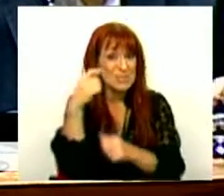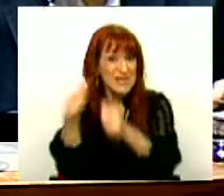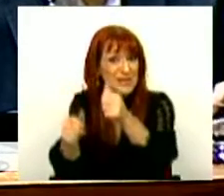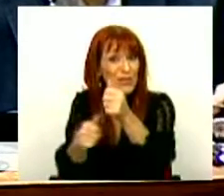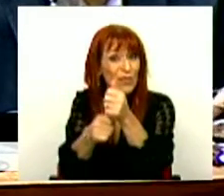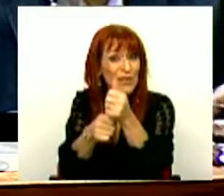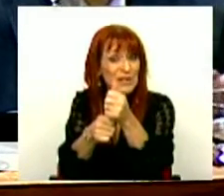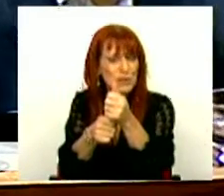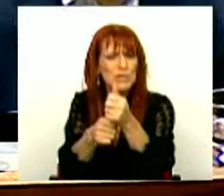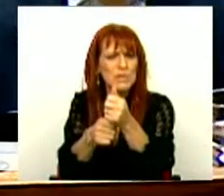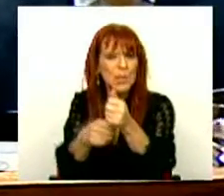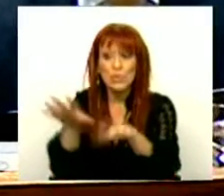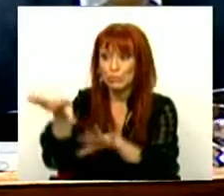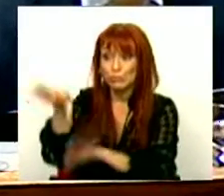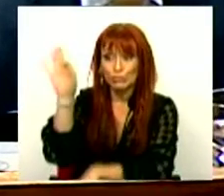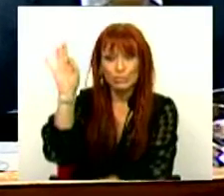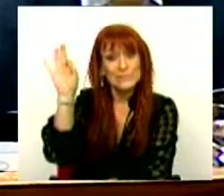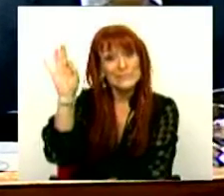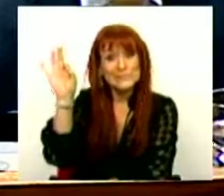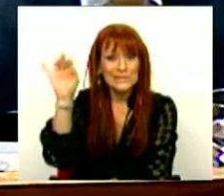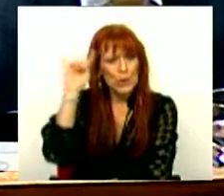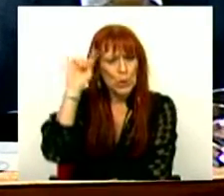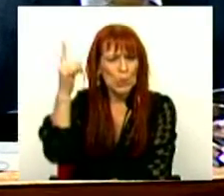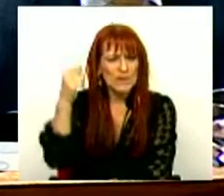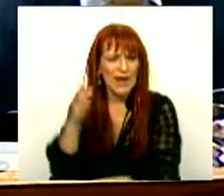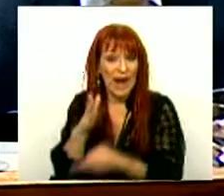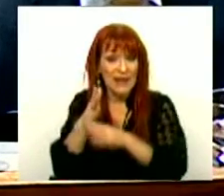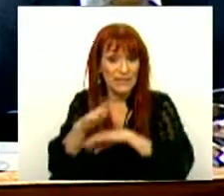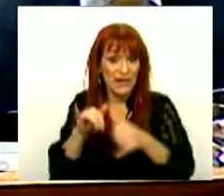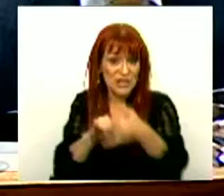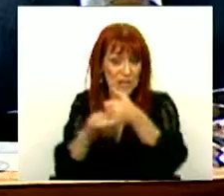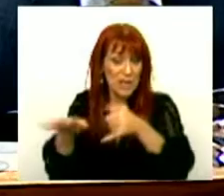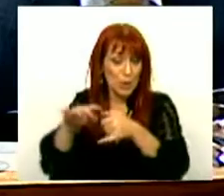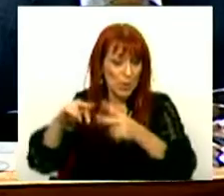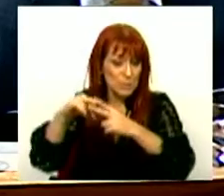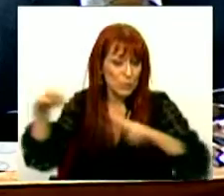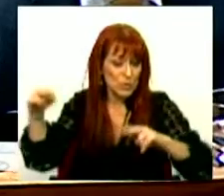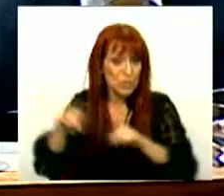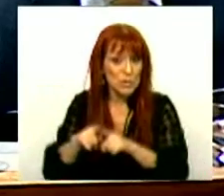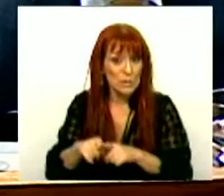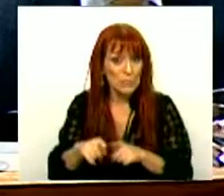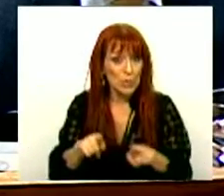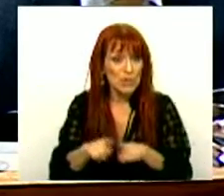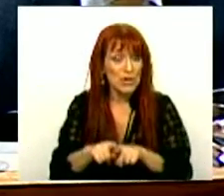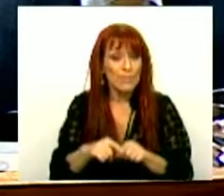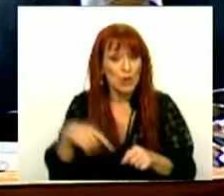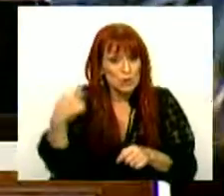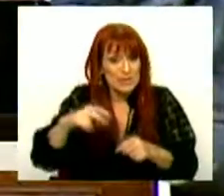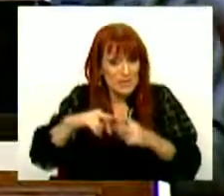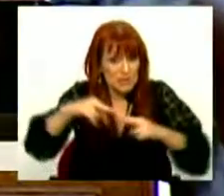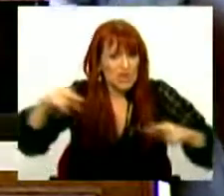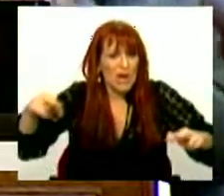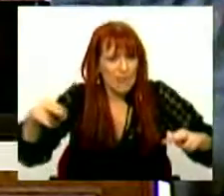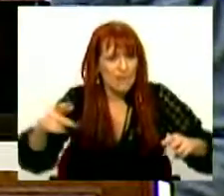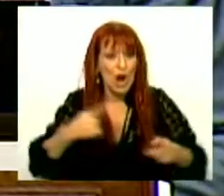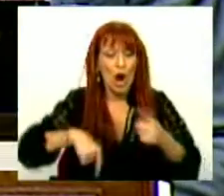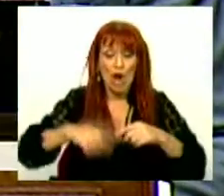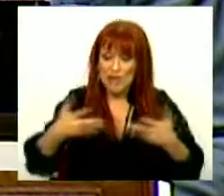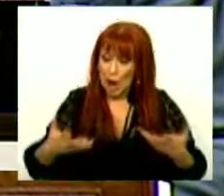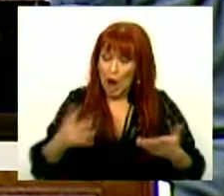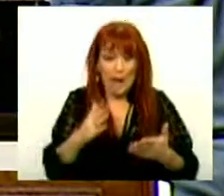vice-presidentes já é designado, bem sei que por via da Associação Nacional de Municípios, pelos senhores presidentes de Câmara. Aquilo que nós